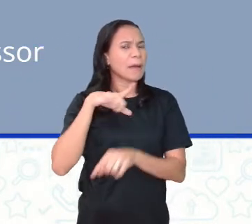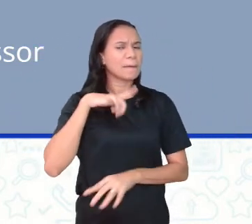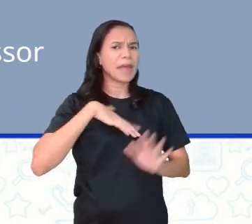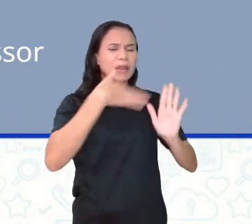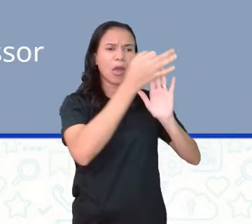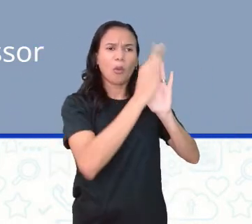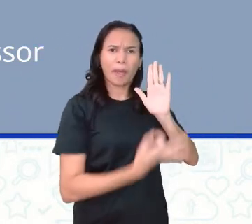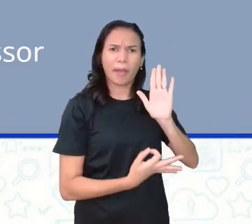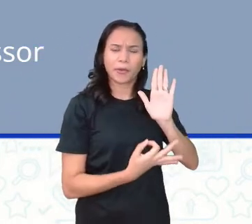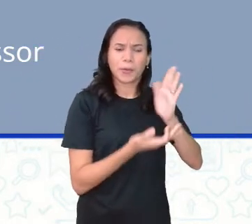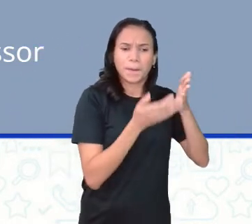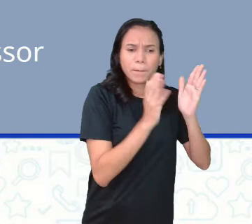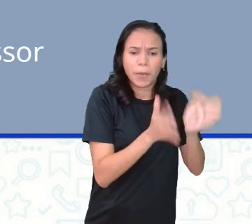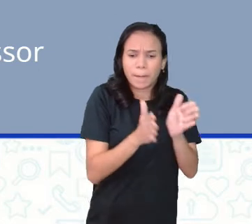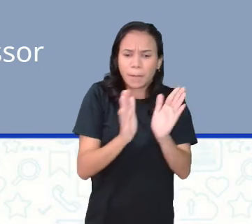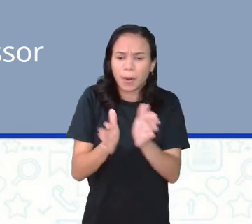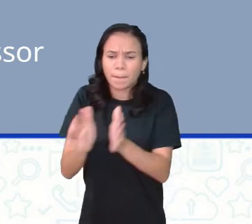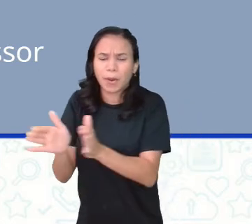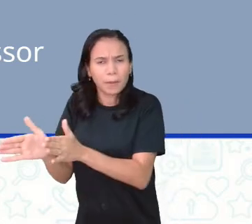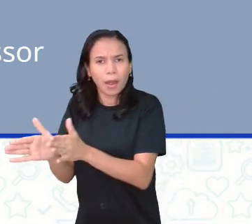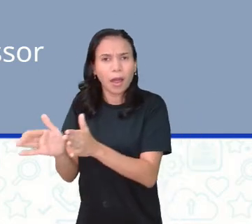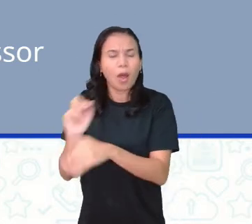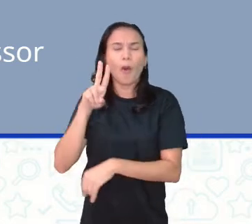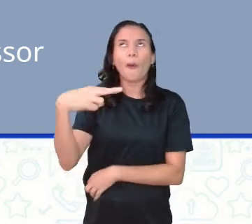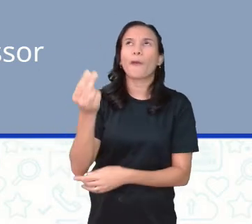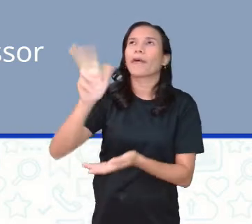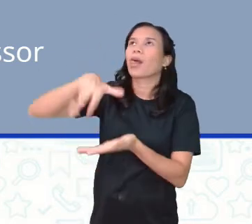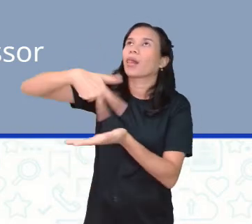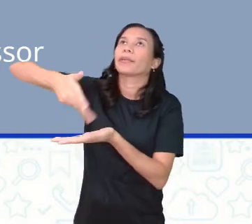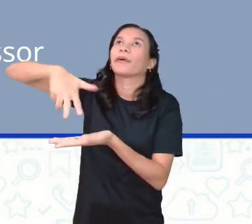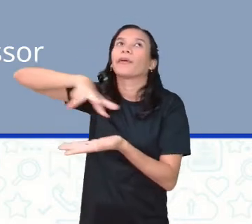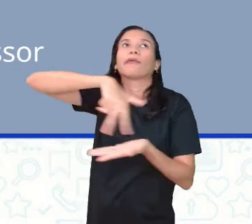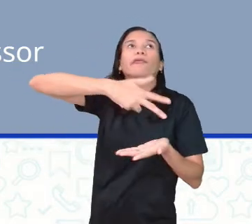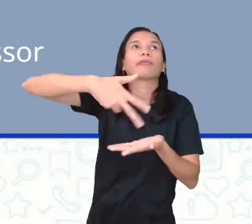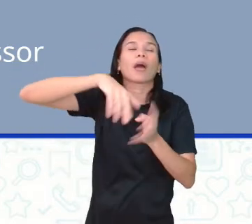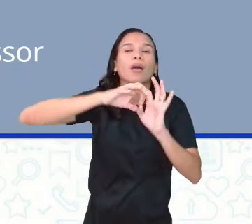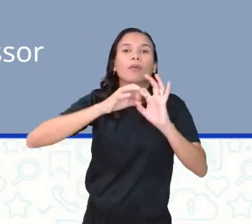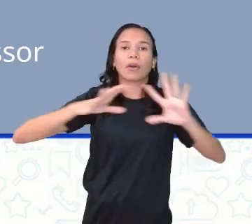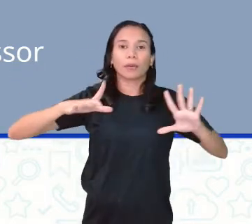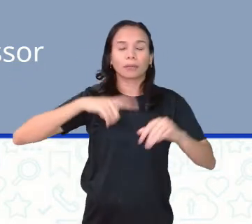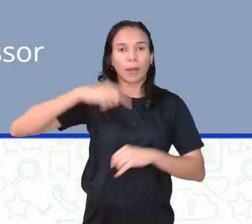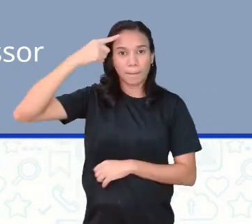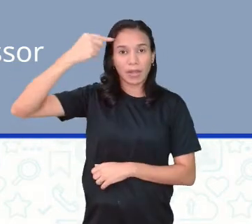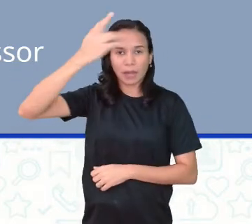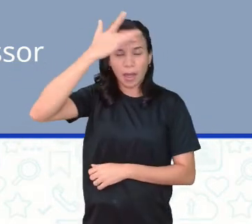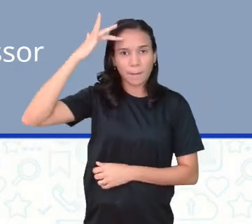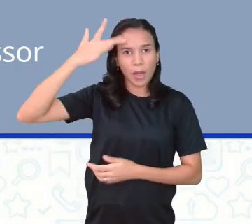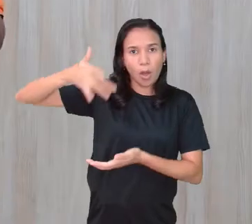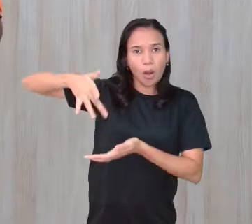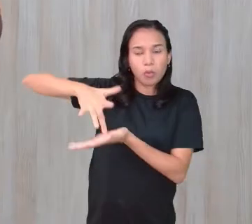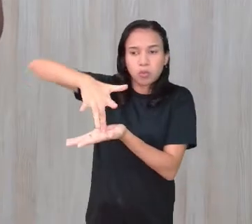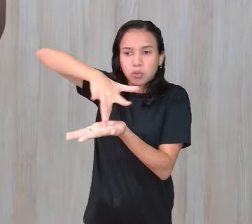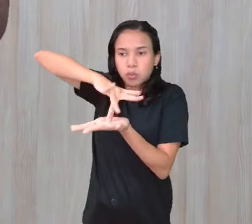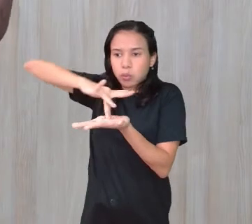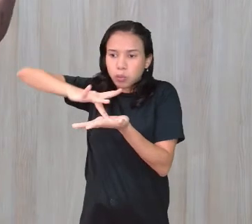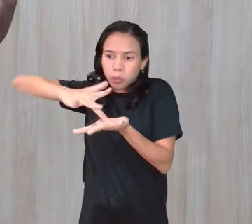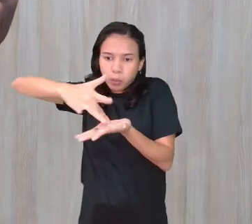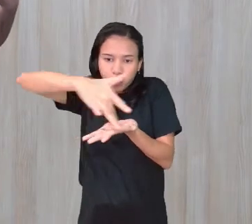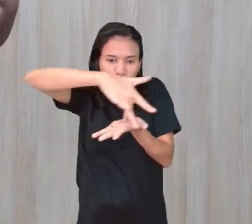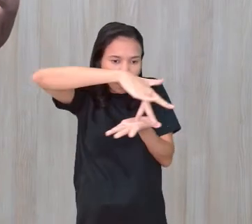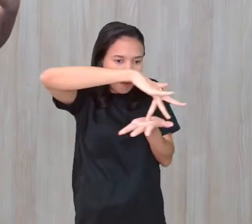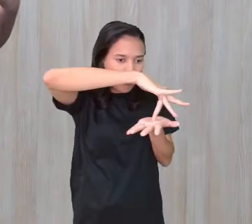que conta um enredo? Ou será que a dança é aleatória? Será que os passos, um bailarino, quando ele está fazendo